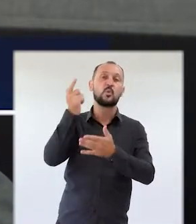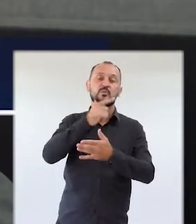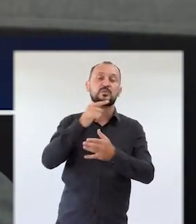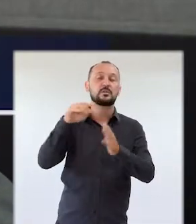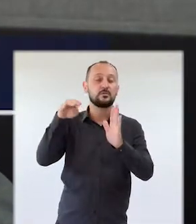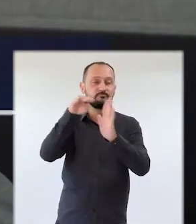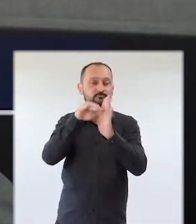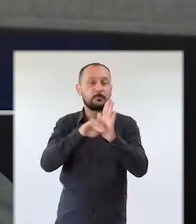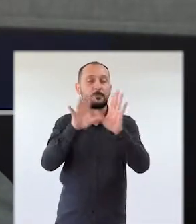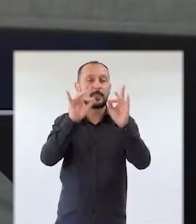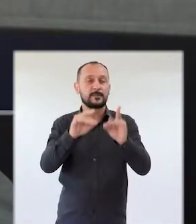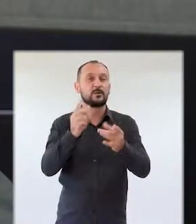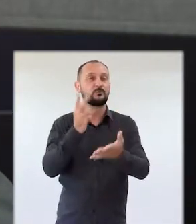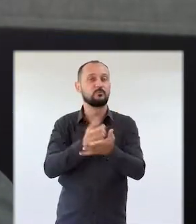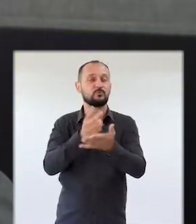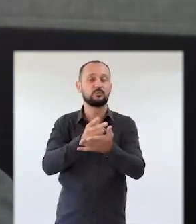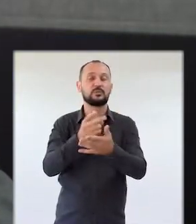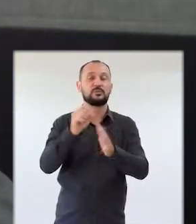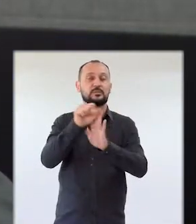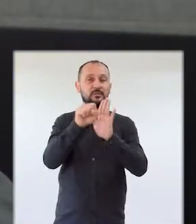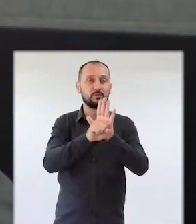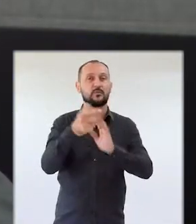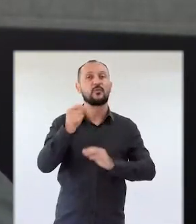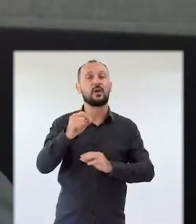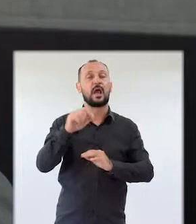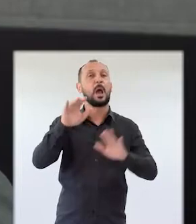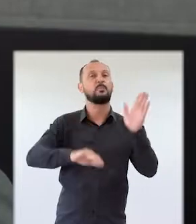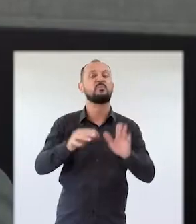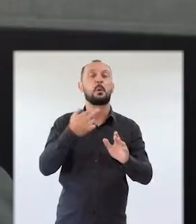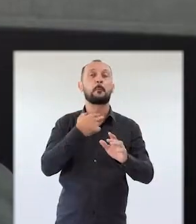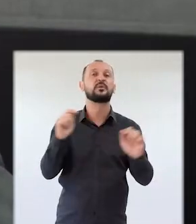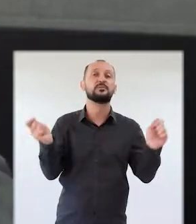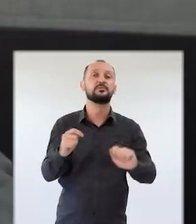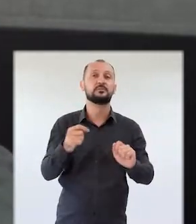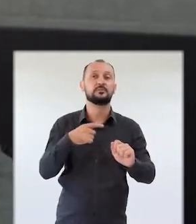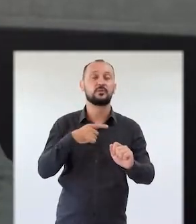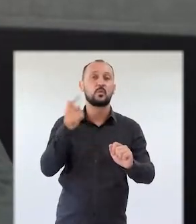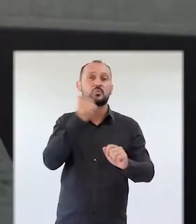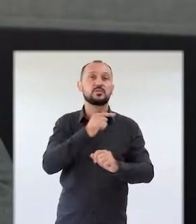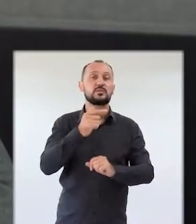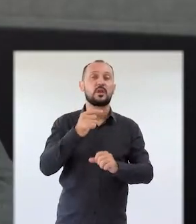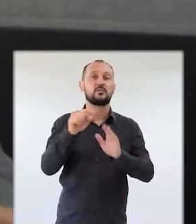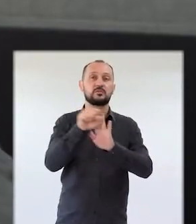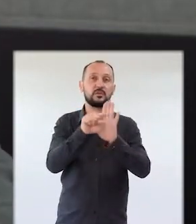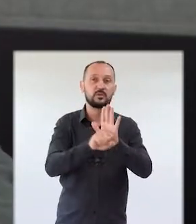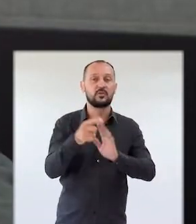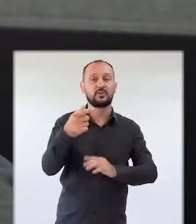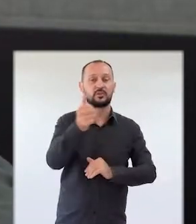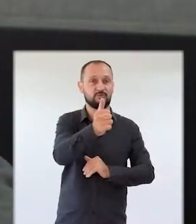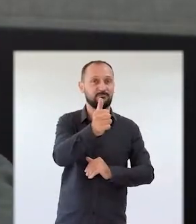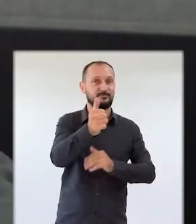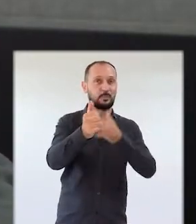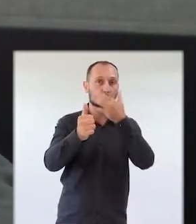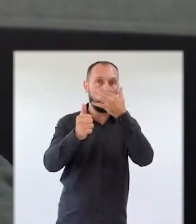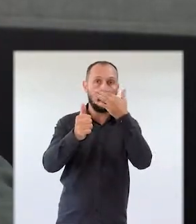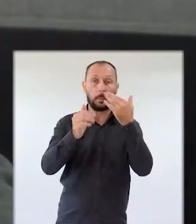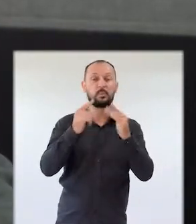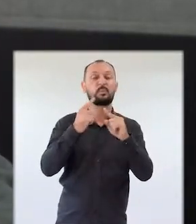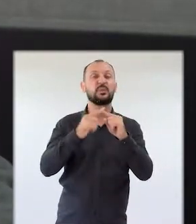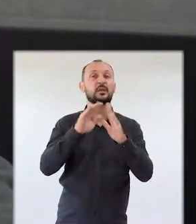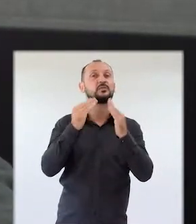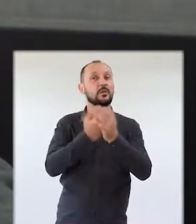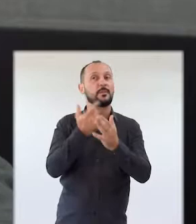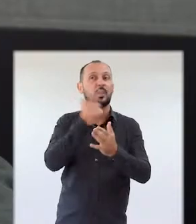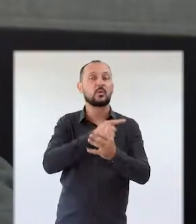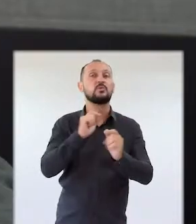ela conseguiu chegar ao século XX, mas nem sempre se tem a possibilidade de alcançar o século XXI. Afinal,